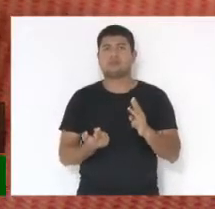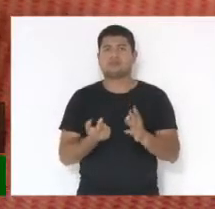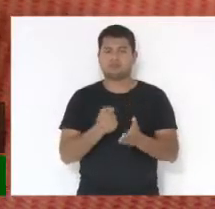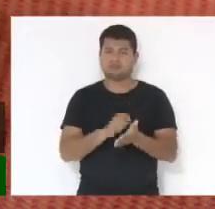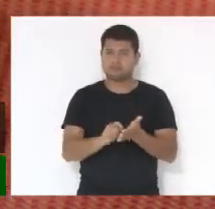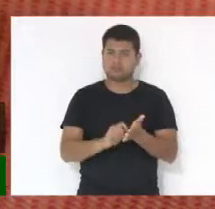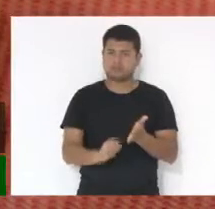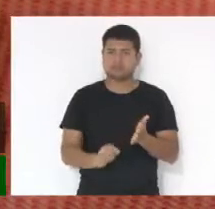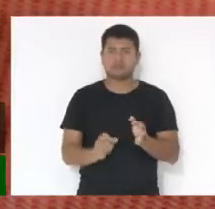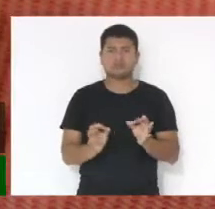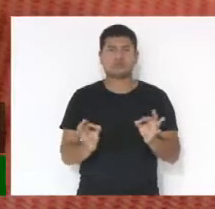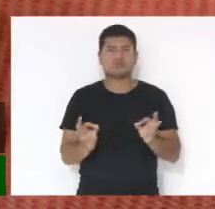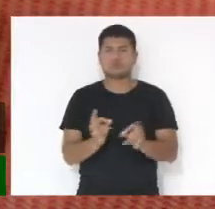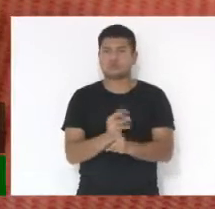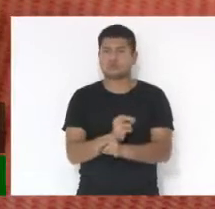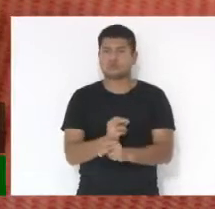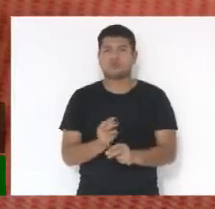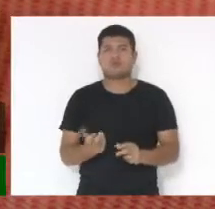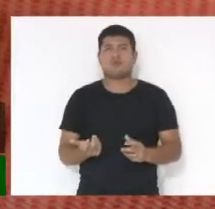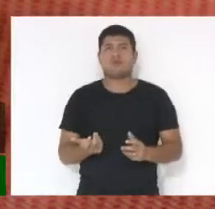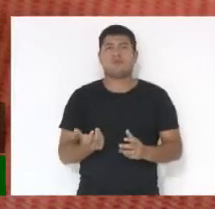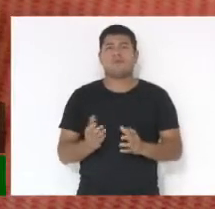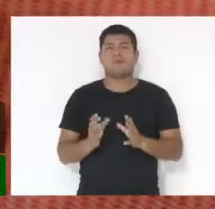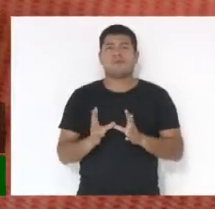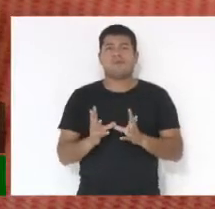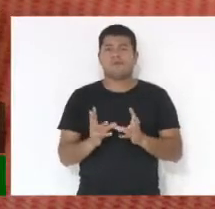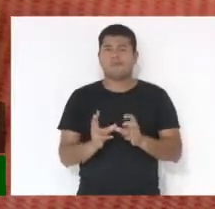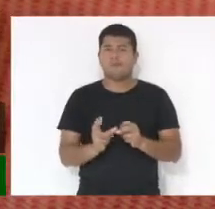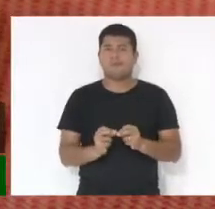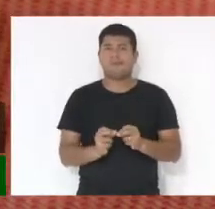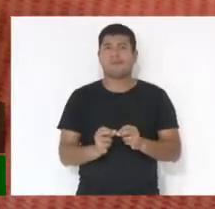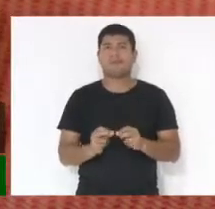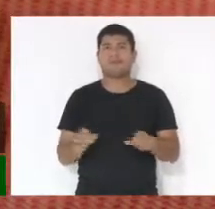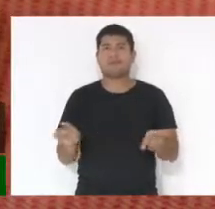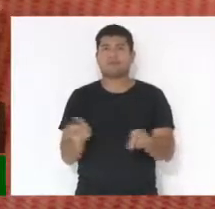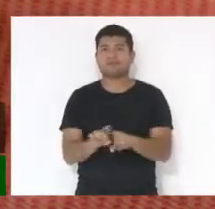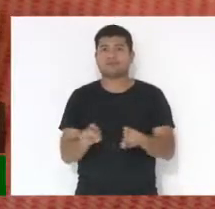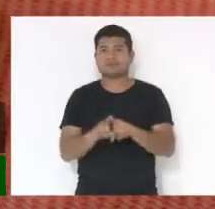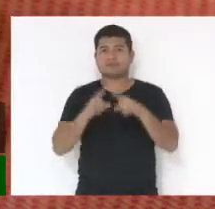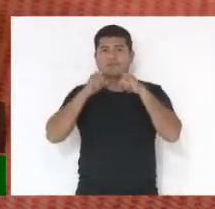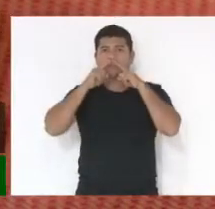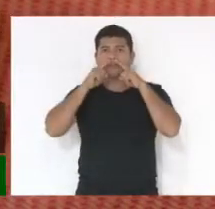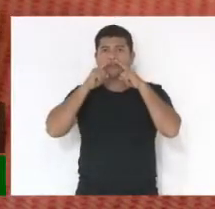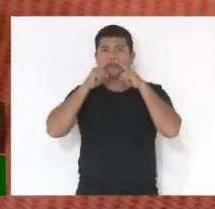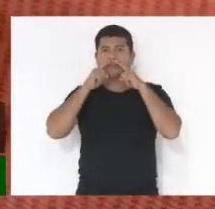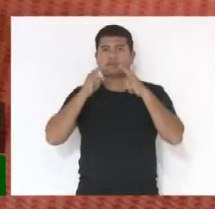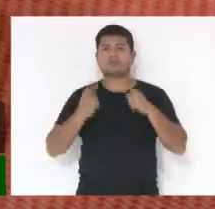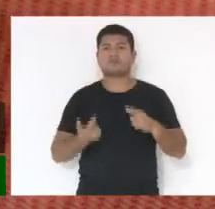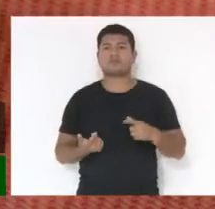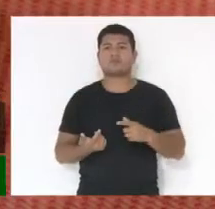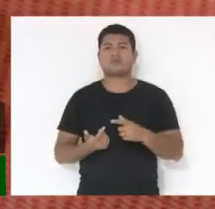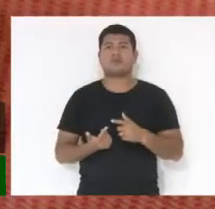subscrevemos, são dois pedidos de informação, Titão também, nós fizemos em conjunto aqui,